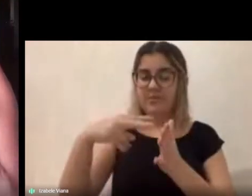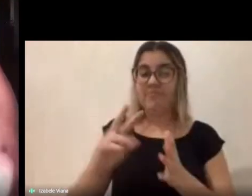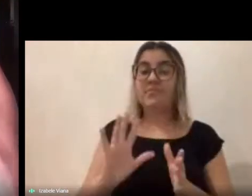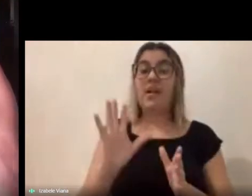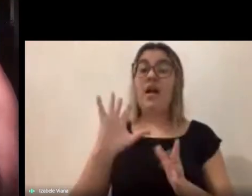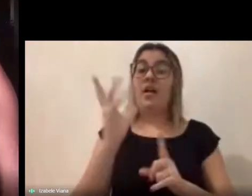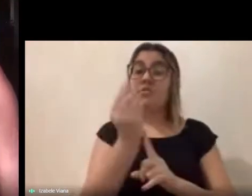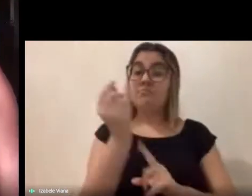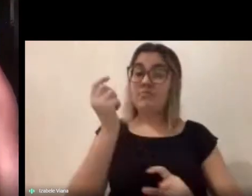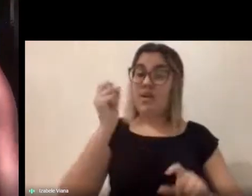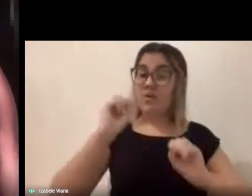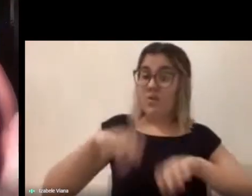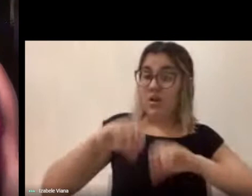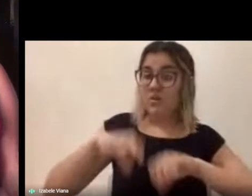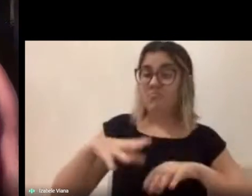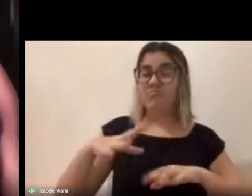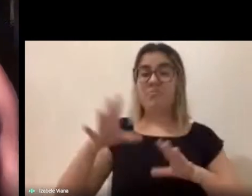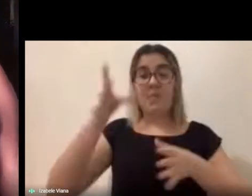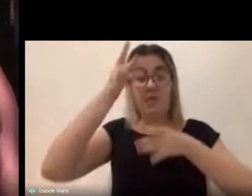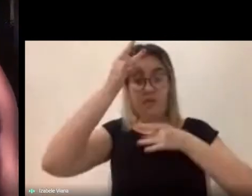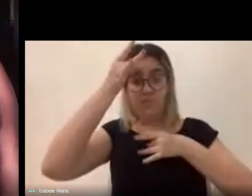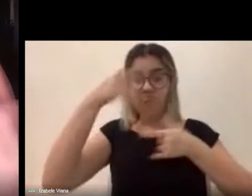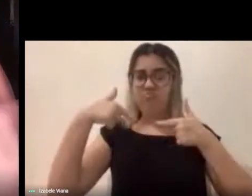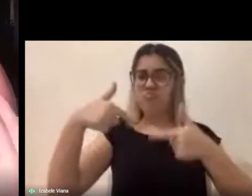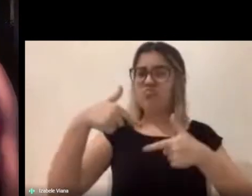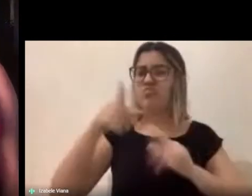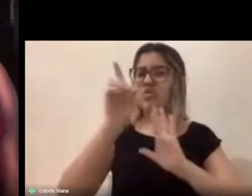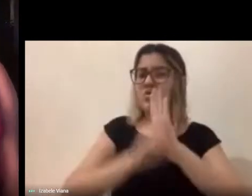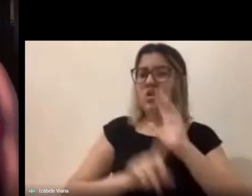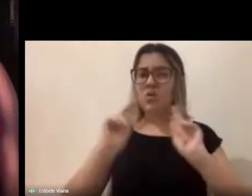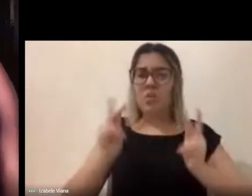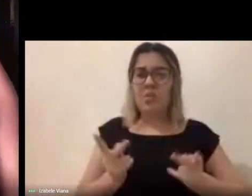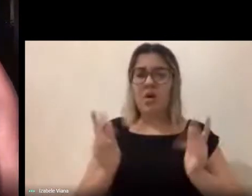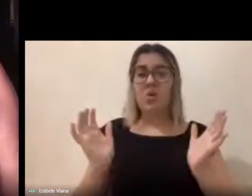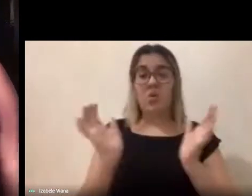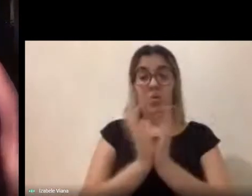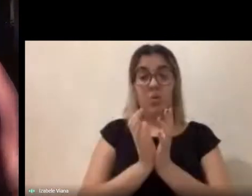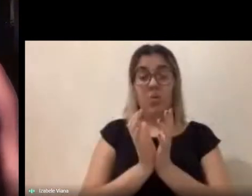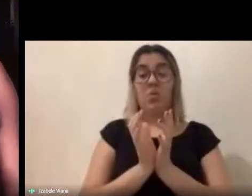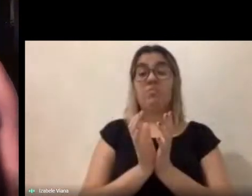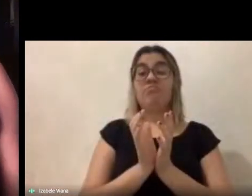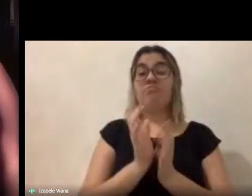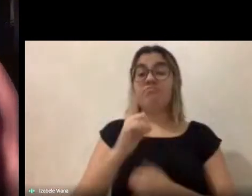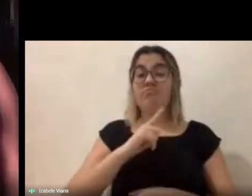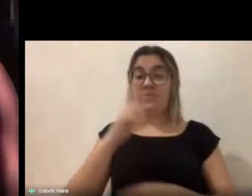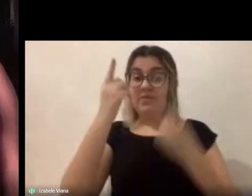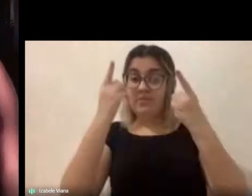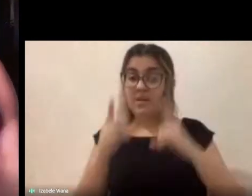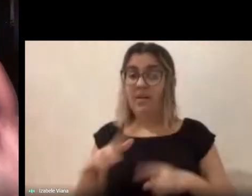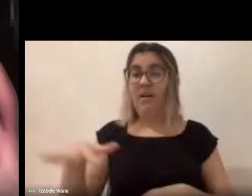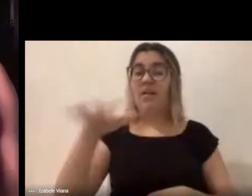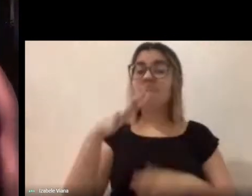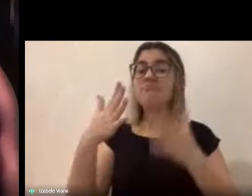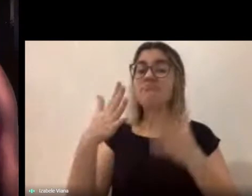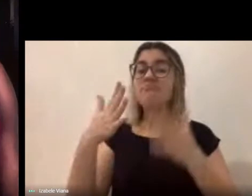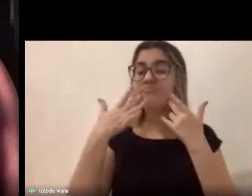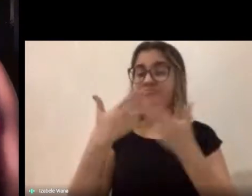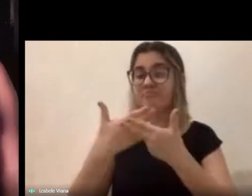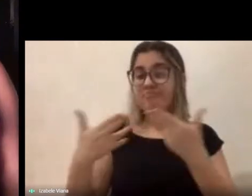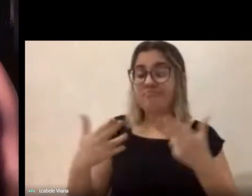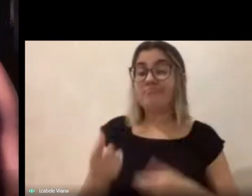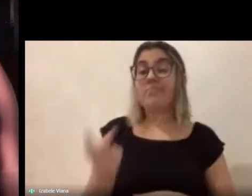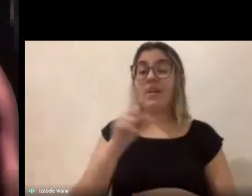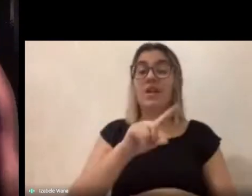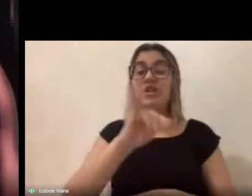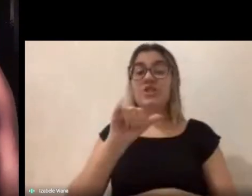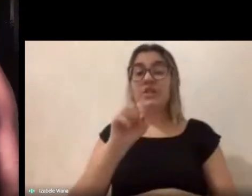humanos das PCDs nas artes cênicas. E Jéssica Teixeira, atriz, produtora, diretora,